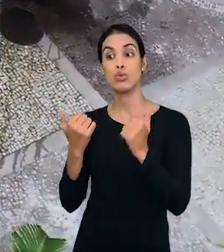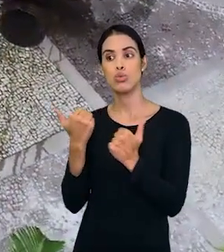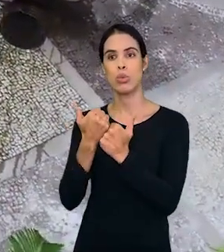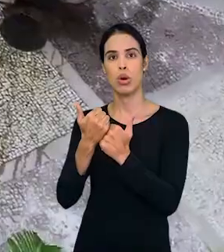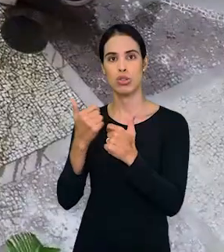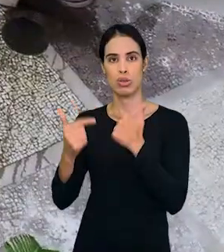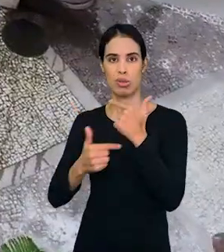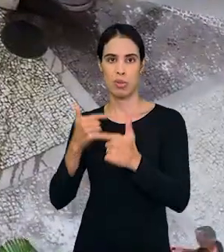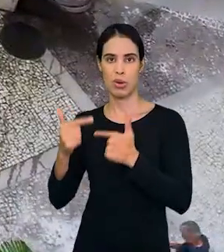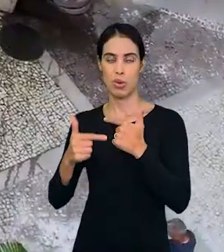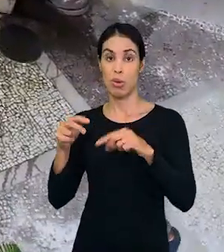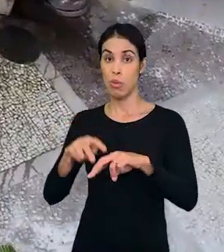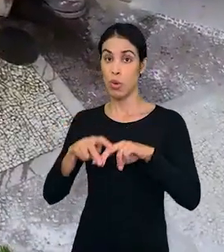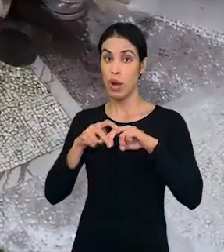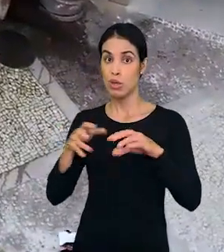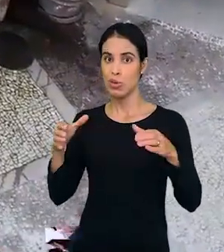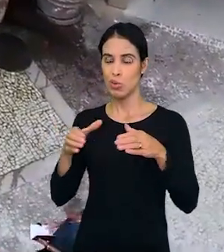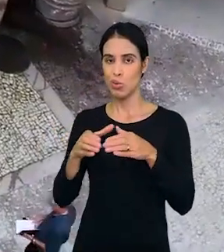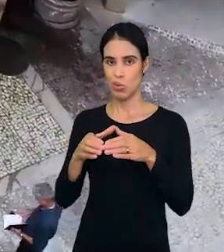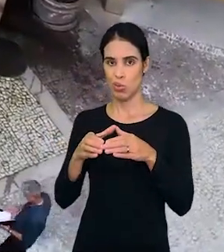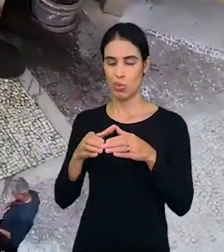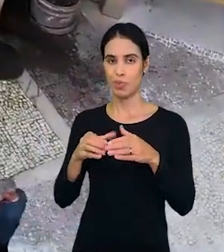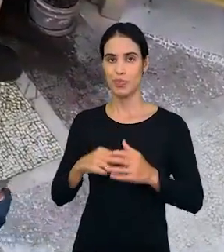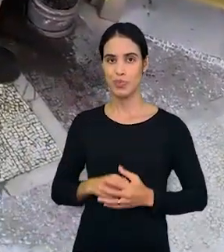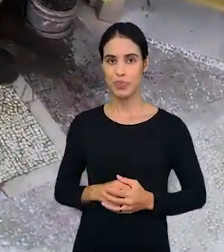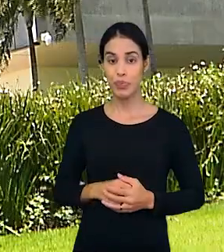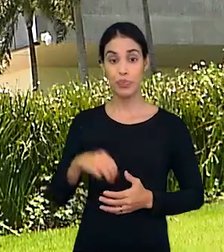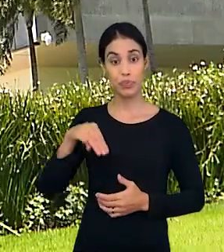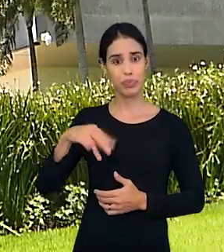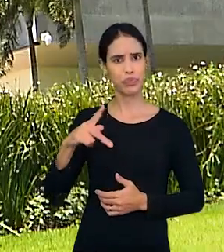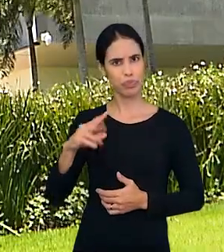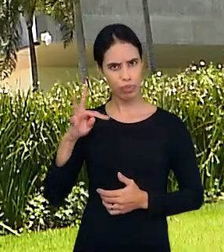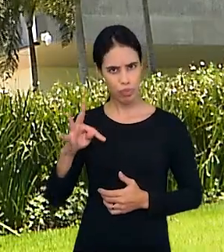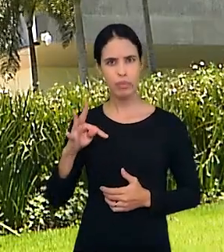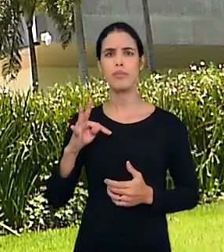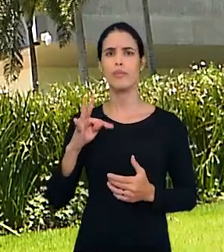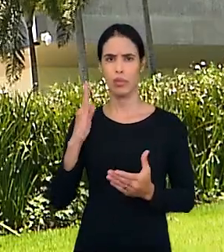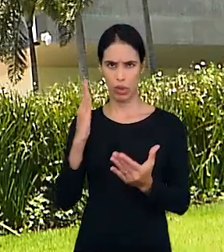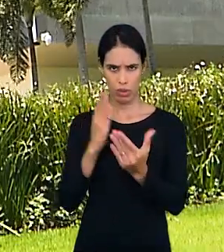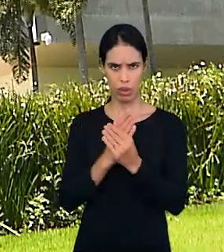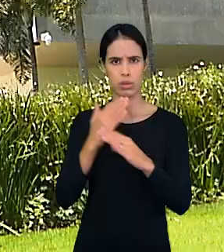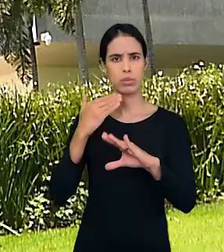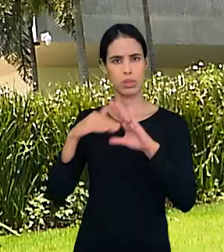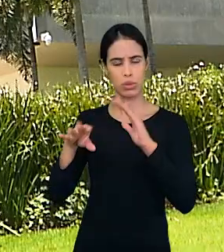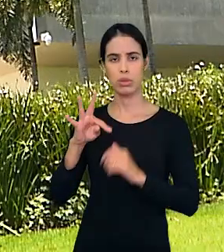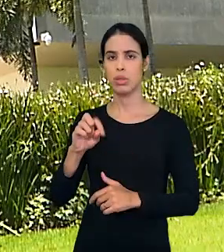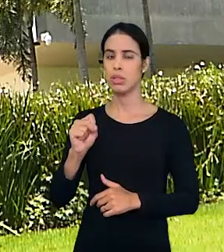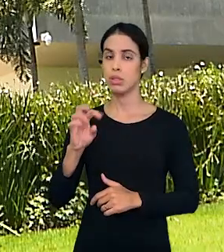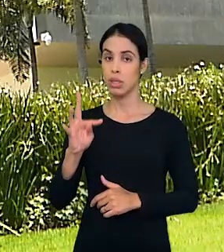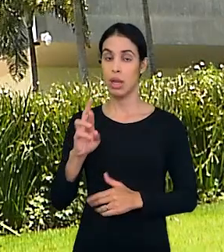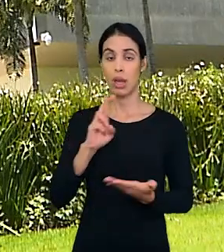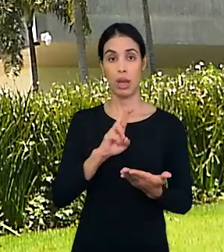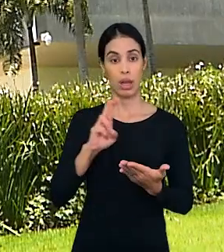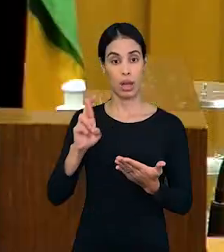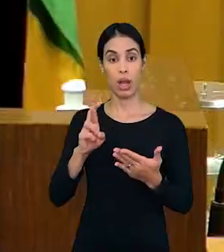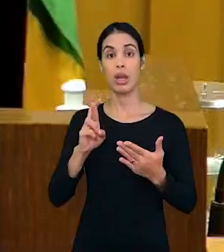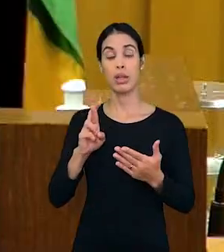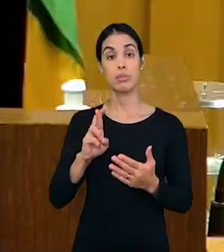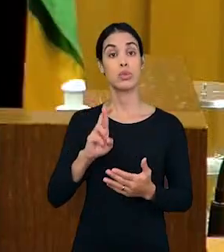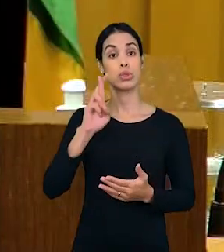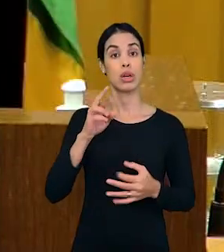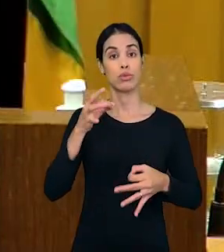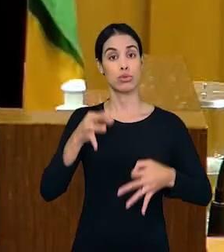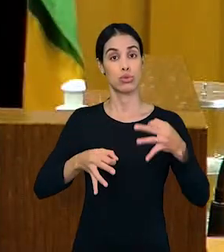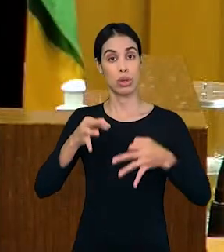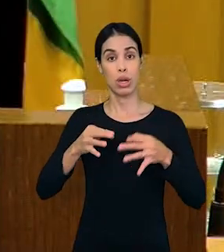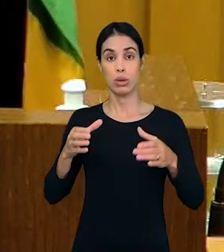do dano moral coletivo. Da decisão, o MPT recorreu ao Tribunal Superior do Trabalho. O recurso de revista foi